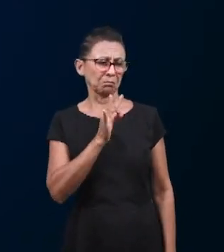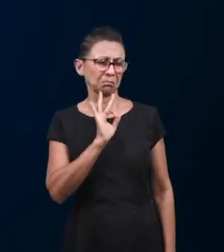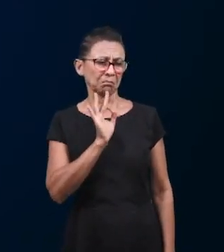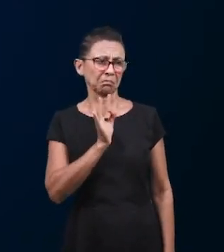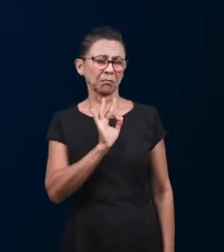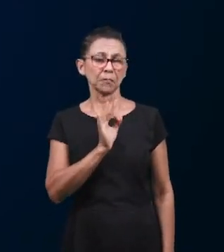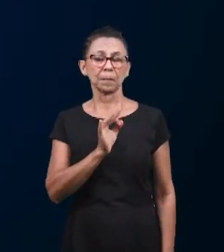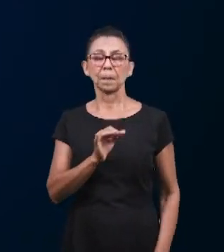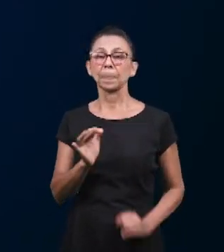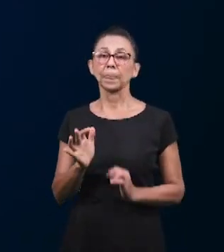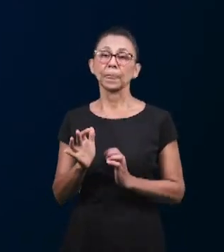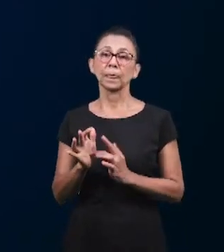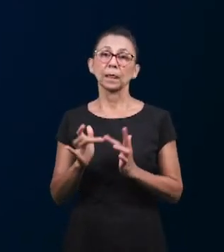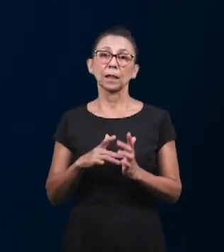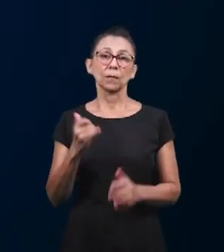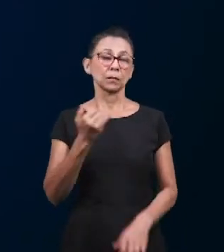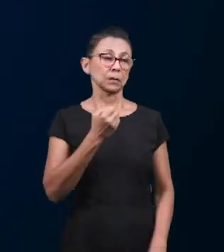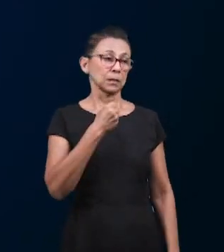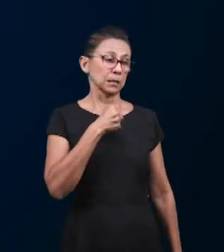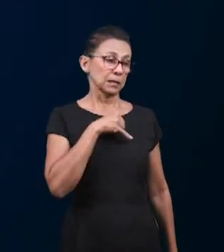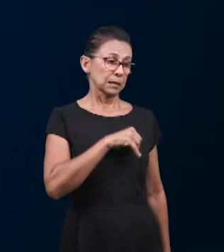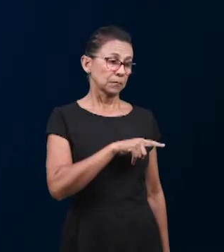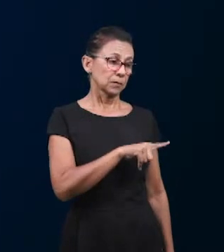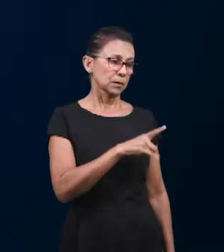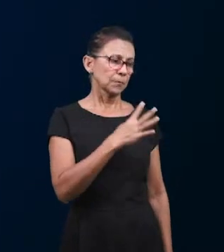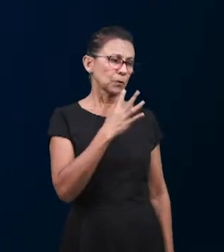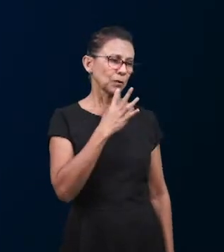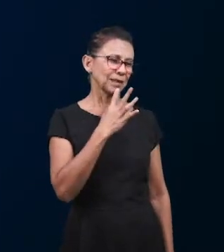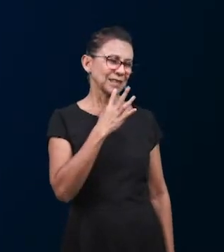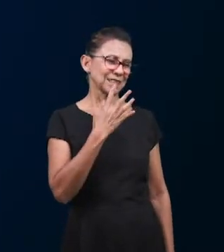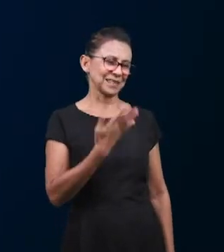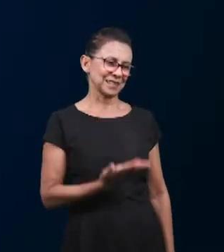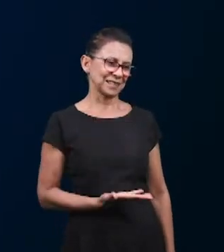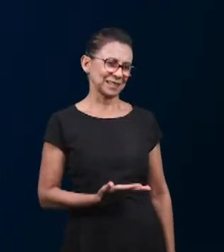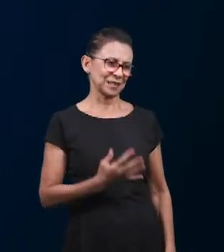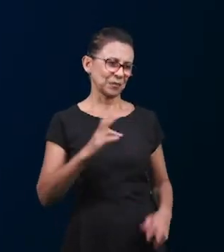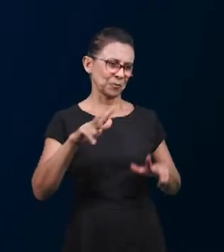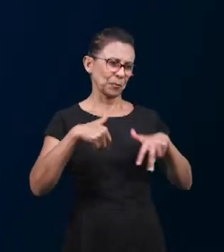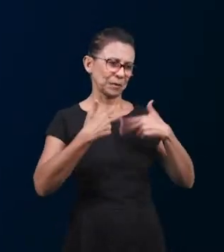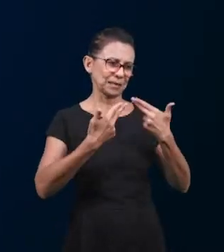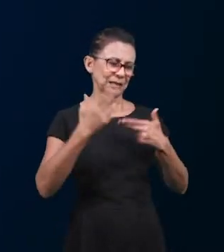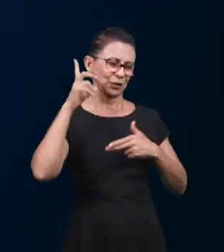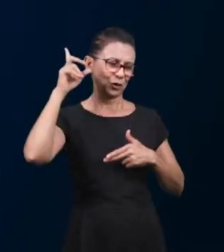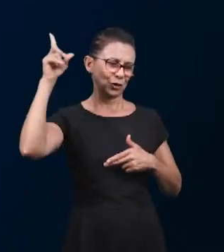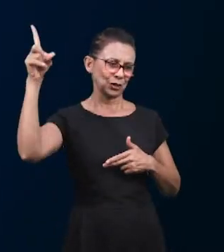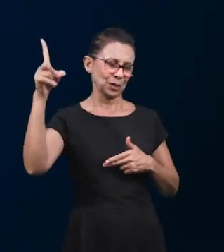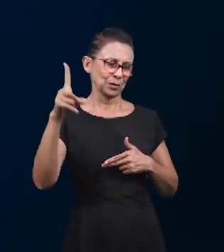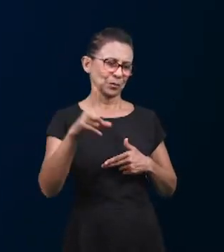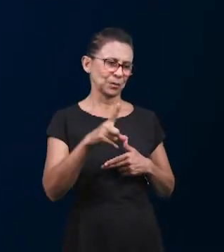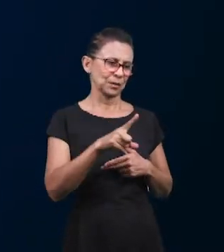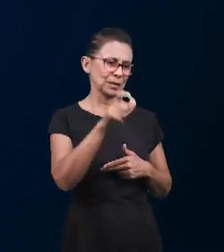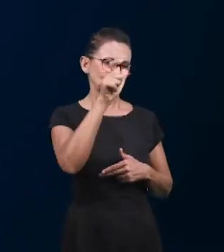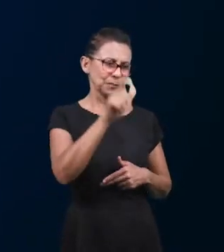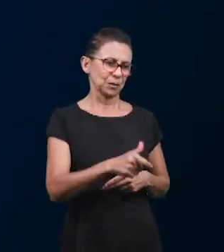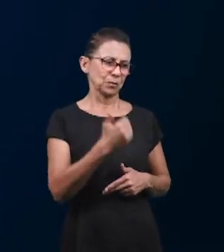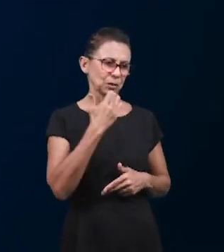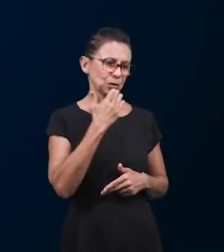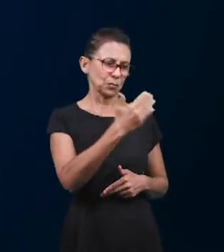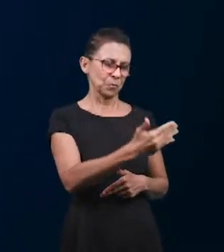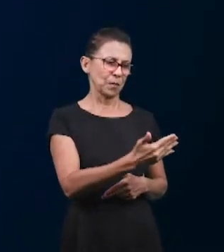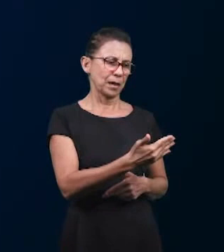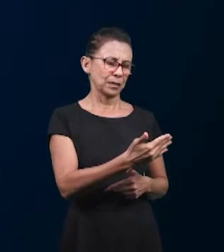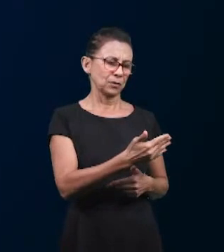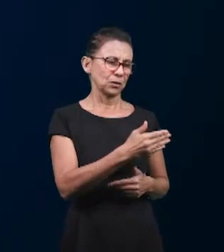disse, se conheceras o dom de Deus e quem te pede dar-me de beber, tu